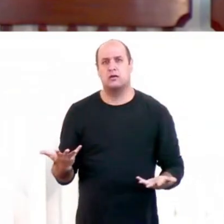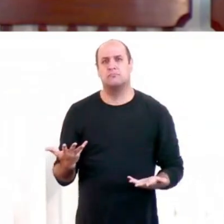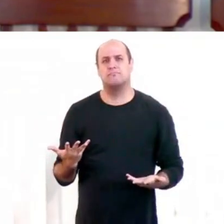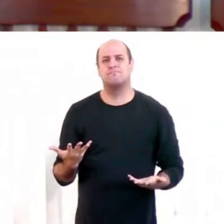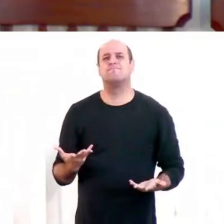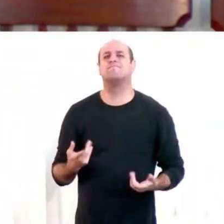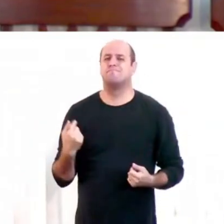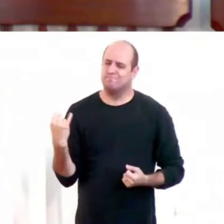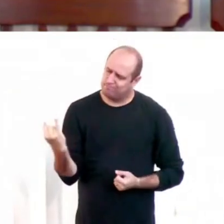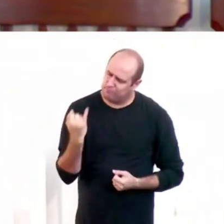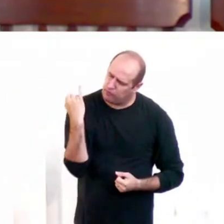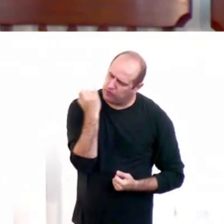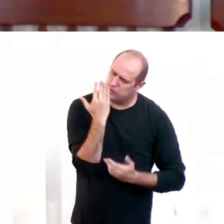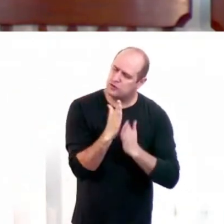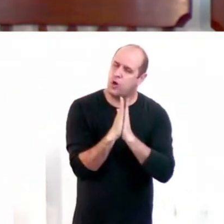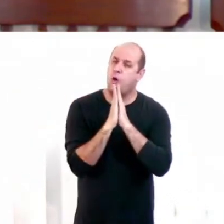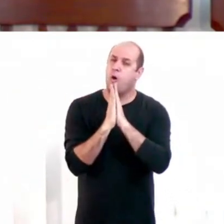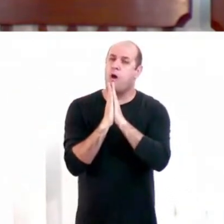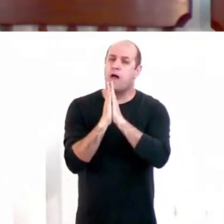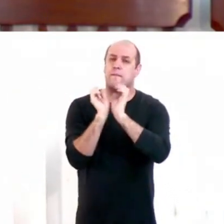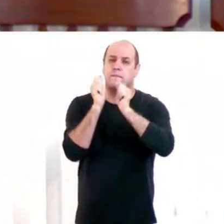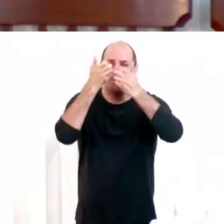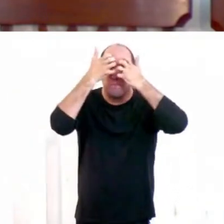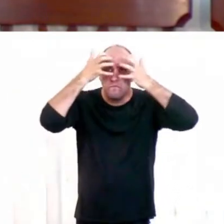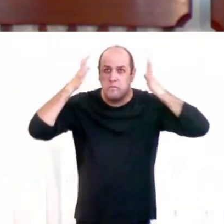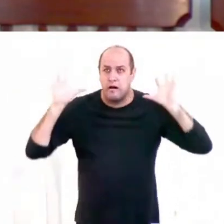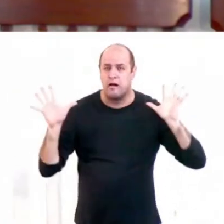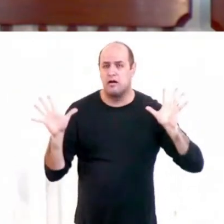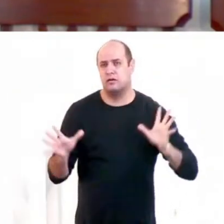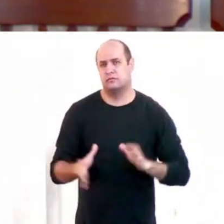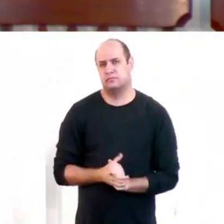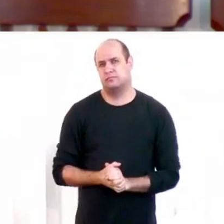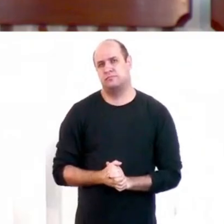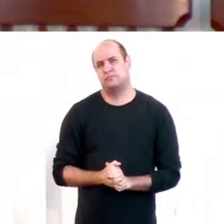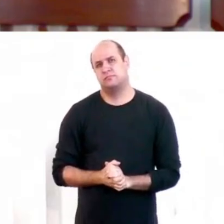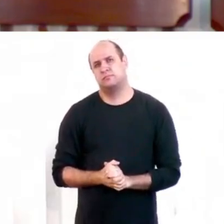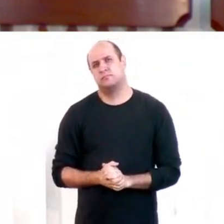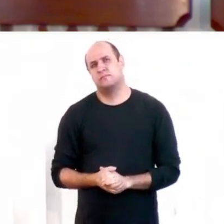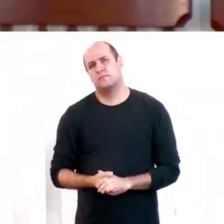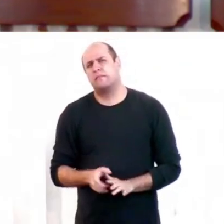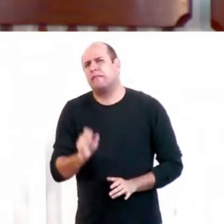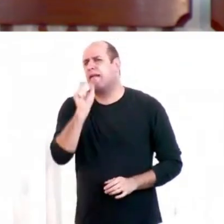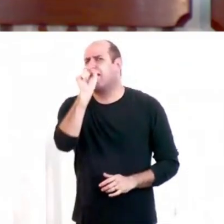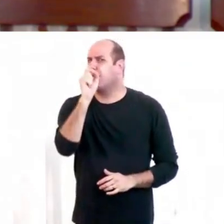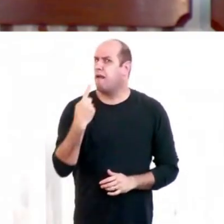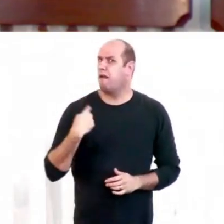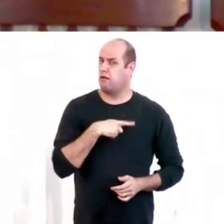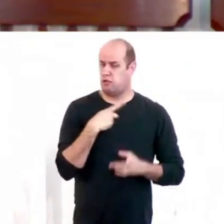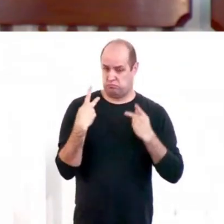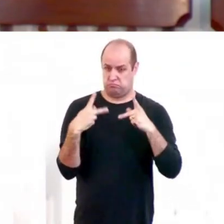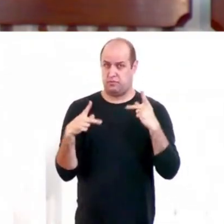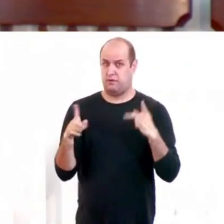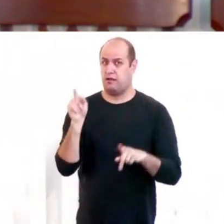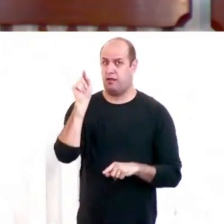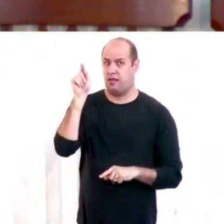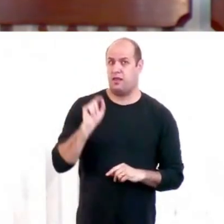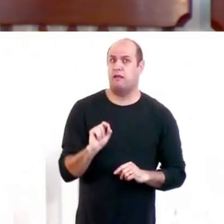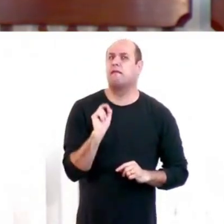da oração. E qual é a palavra também que temos pregado? Qual é a palavra que